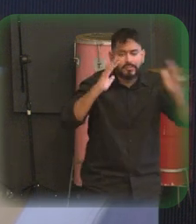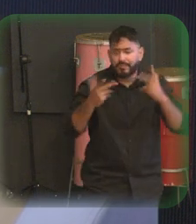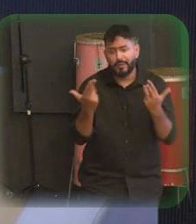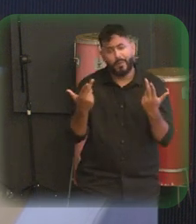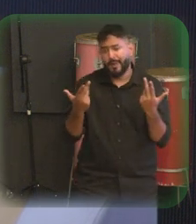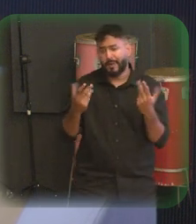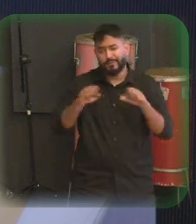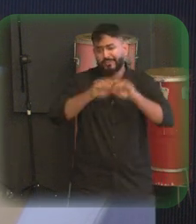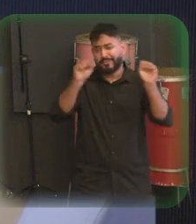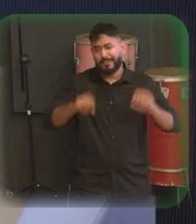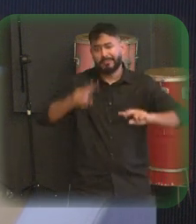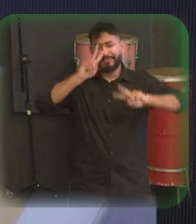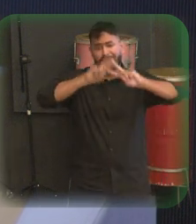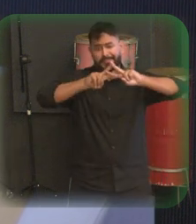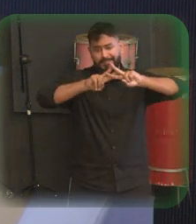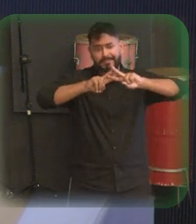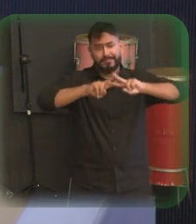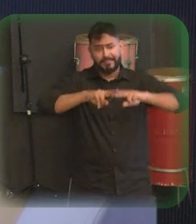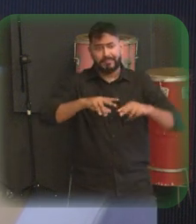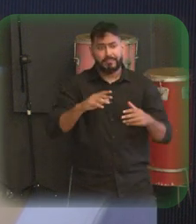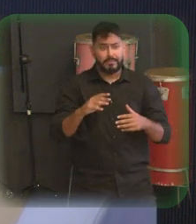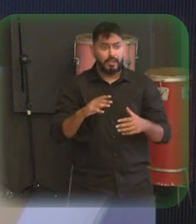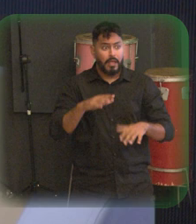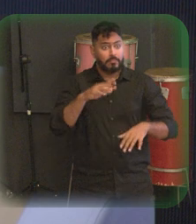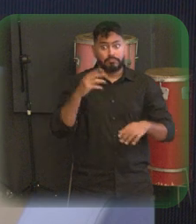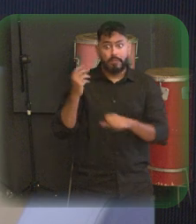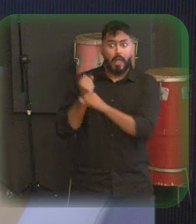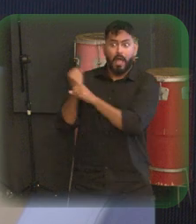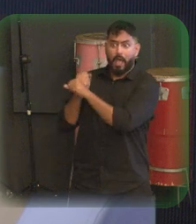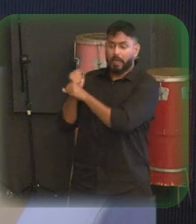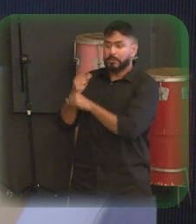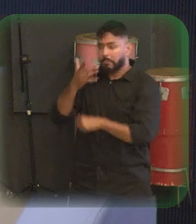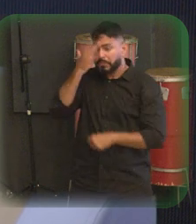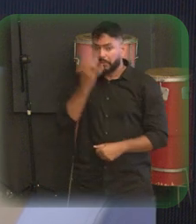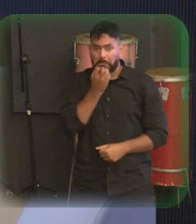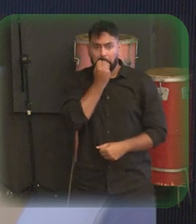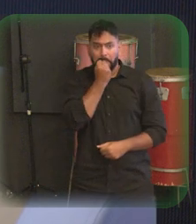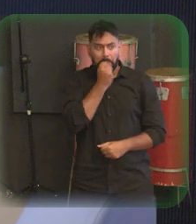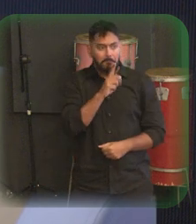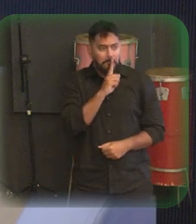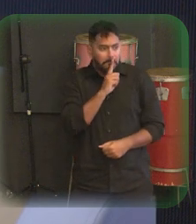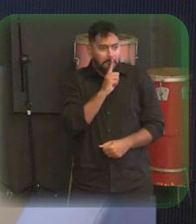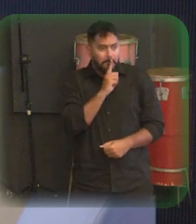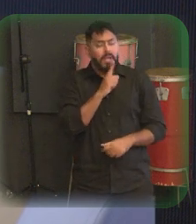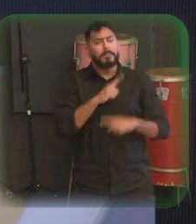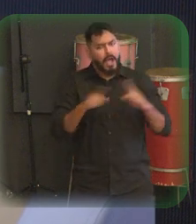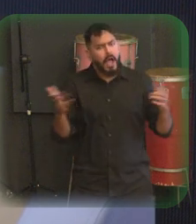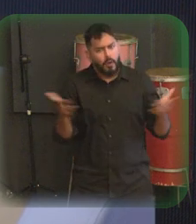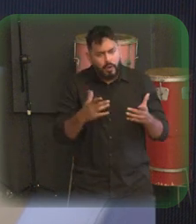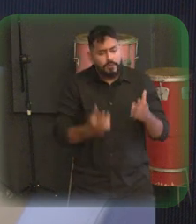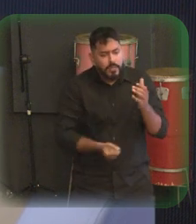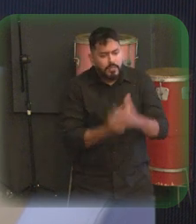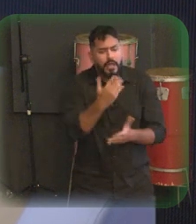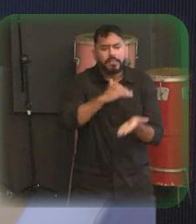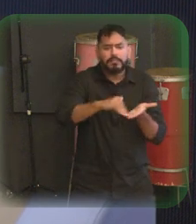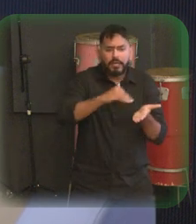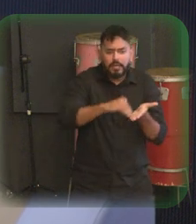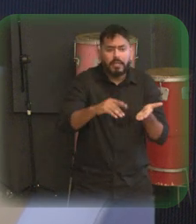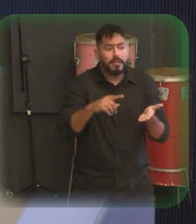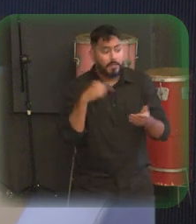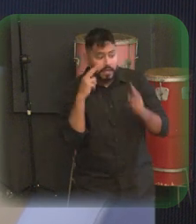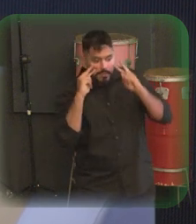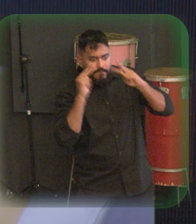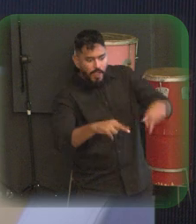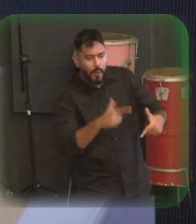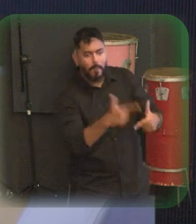penitenciário. Por muito tempo é melhor não falar sobre ele, mas a gente vai criar uma secretaria agora do sistema penitenciário para colocar mais luzes sobre